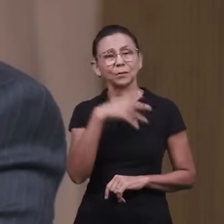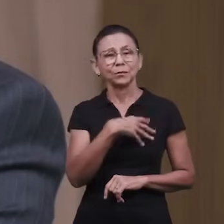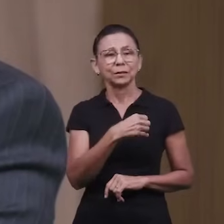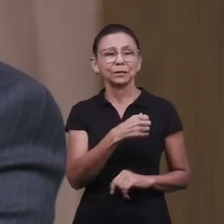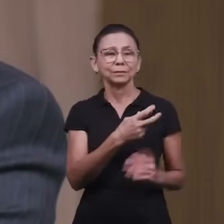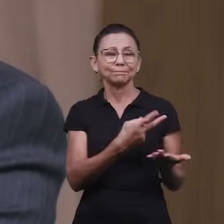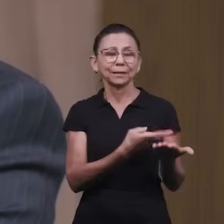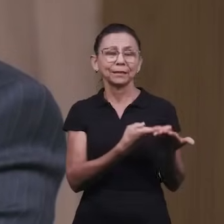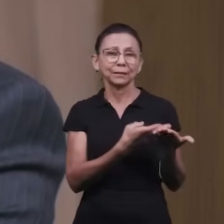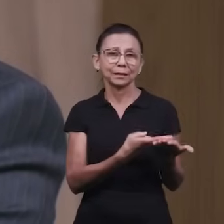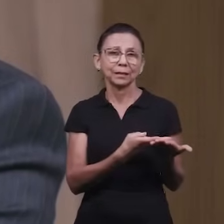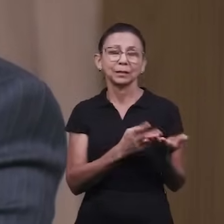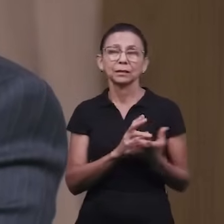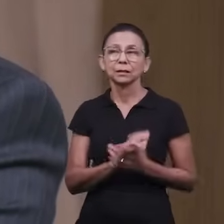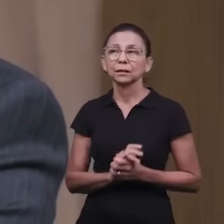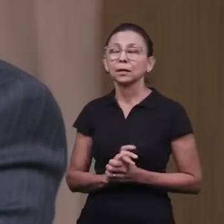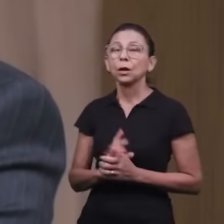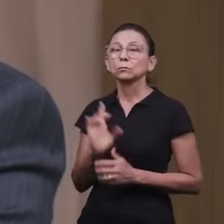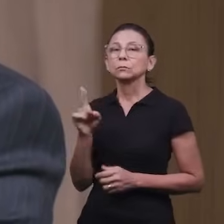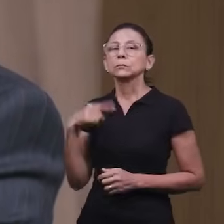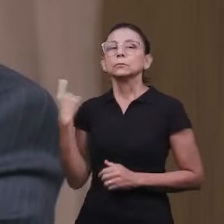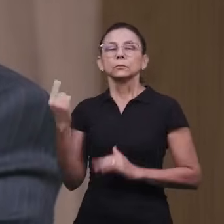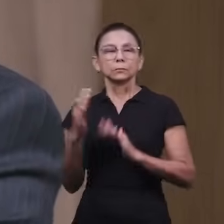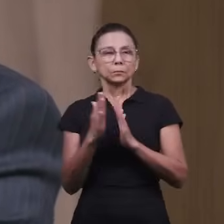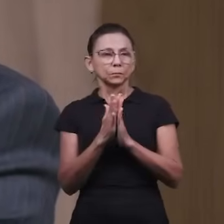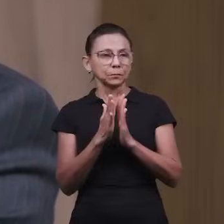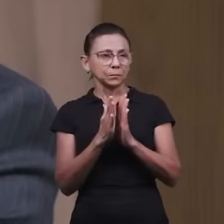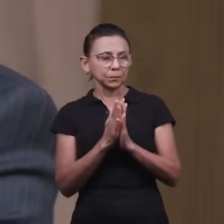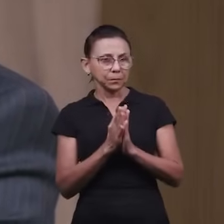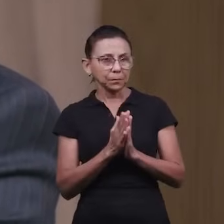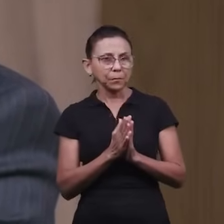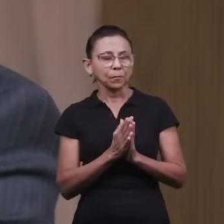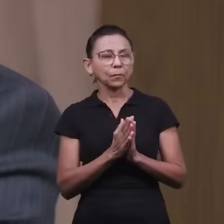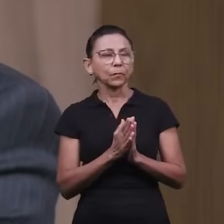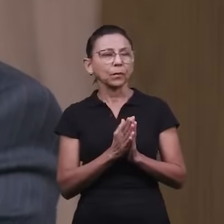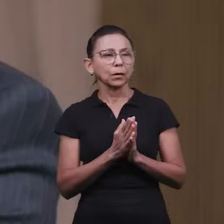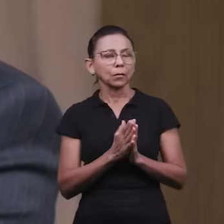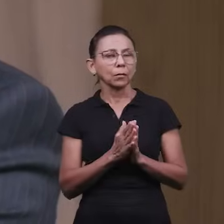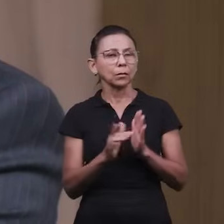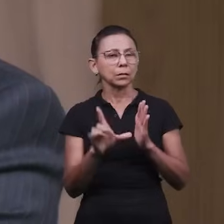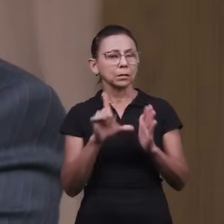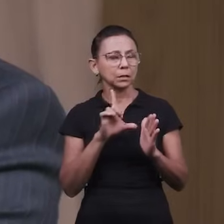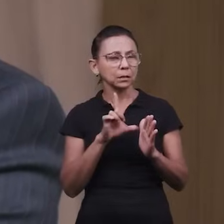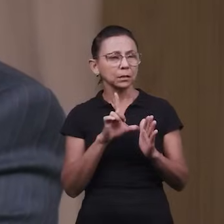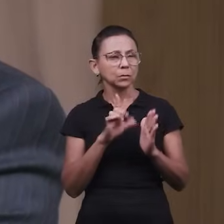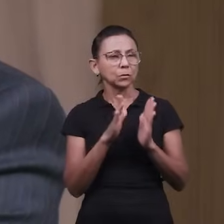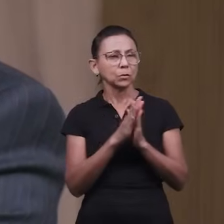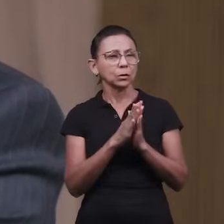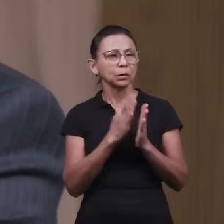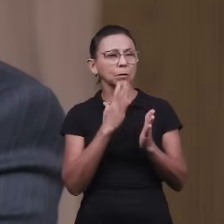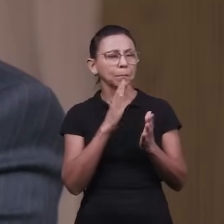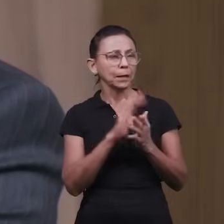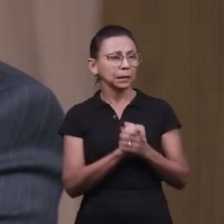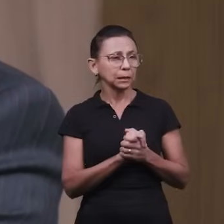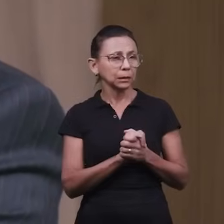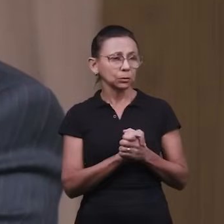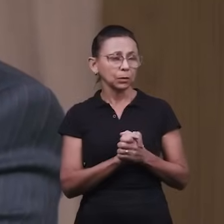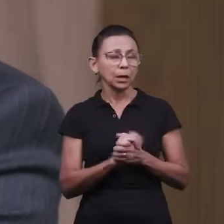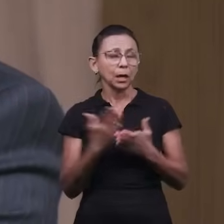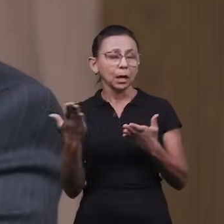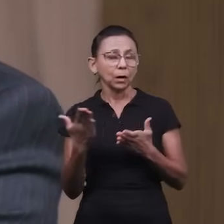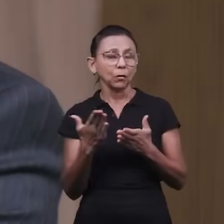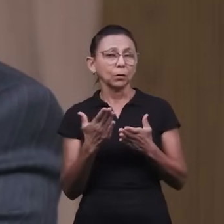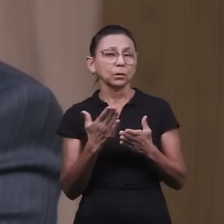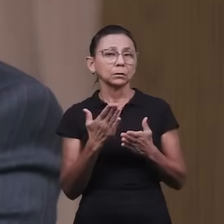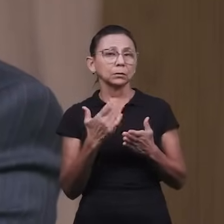vamos orar, assim como eu orei para o seu esposo, e agora você está ligando, nós vamos orar. Confia no Senhor, que o Senhor vai dar a vitória